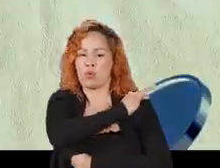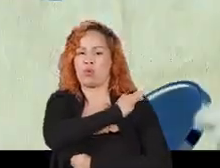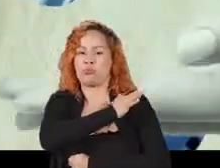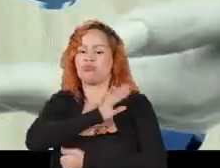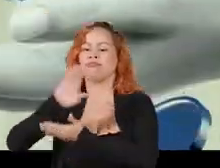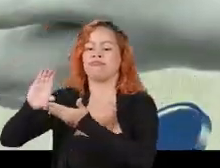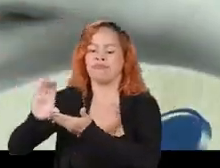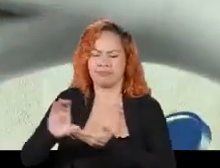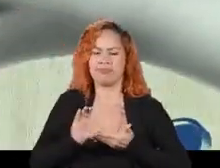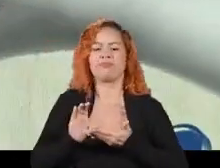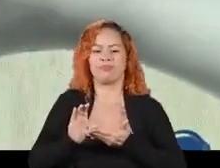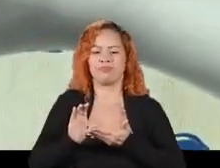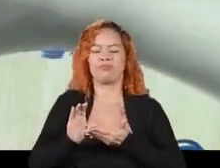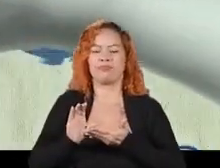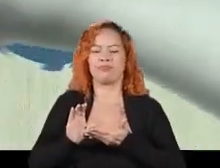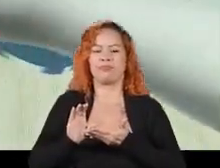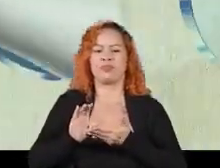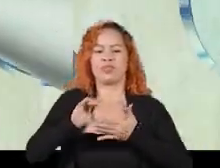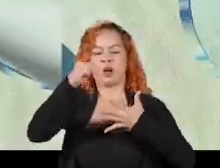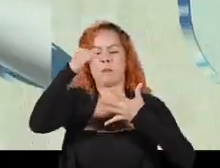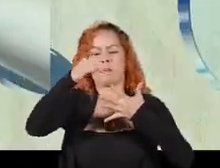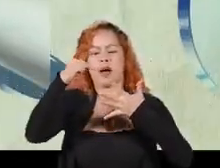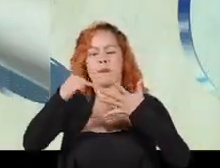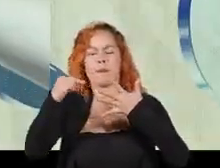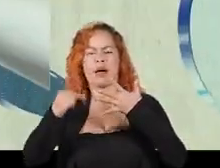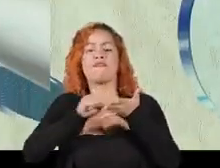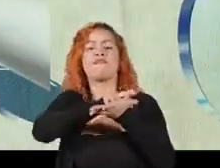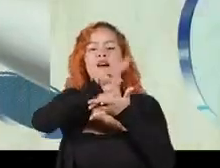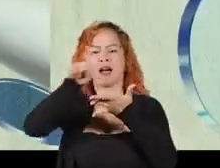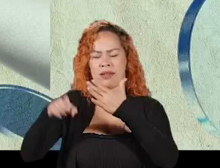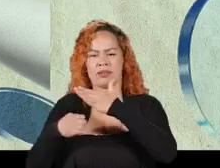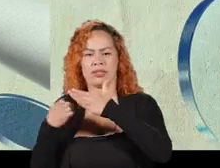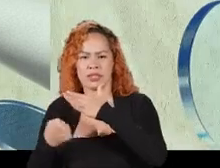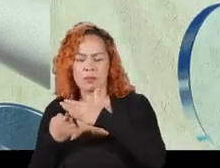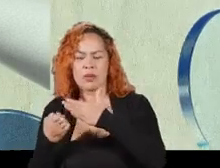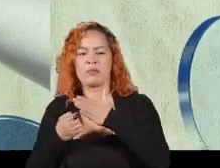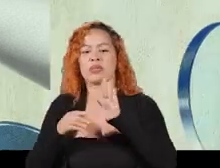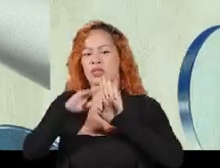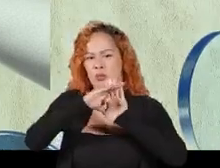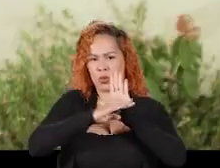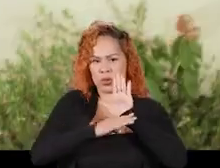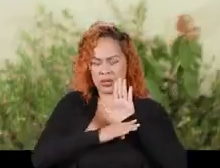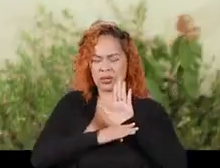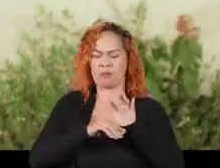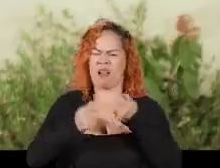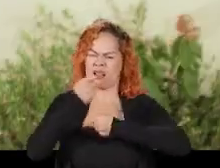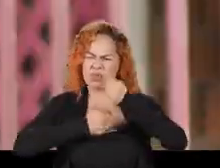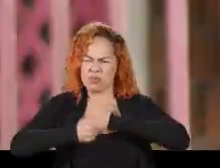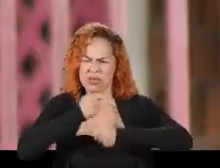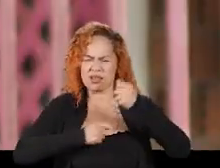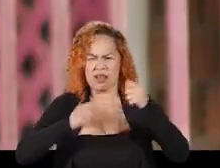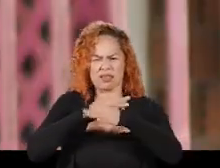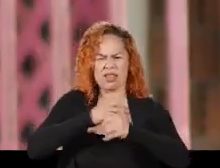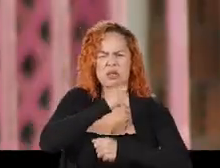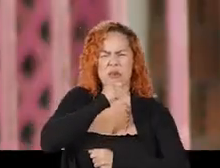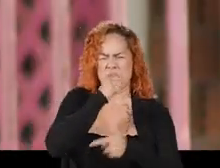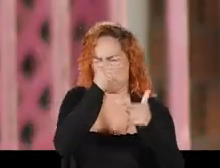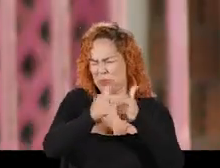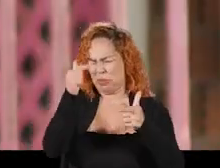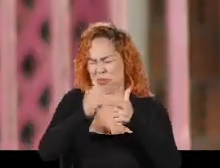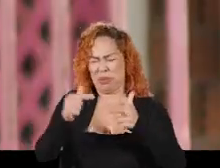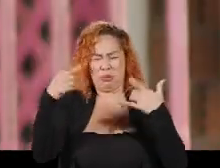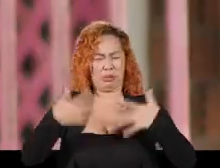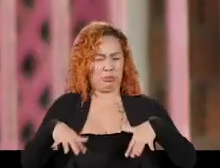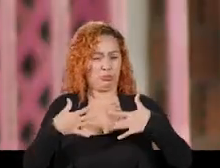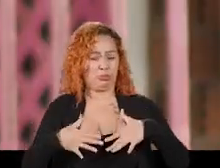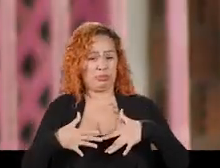técnica e fomento financeiro através do FRAP, da AFAP e do PPI. Para administrar uma cidade como Macapá,